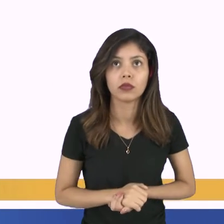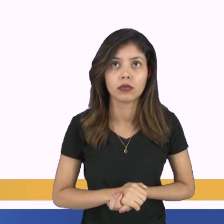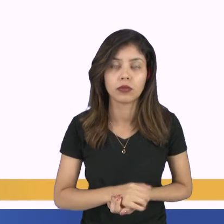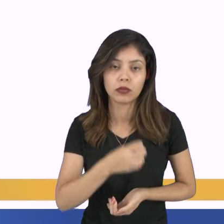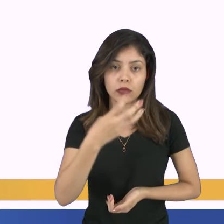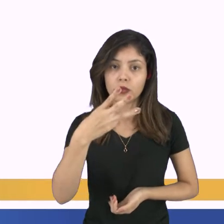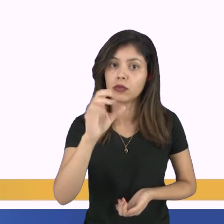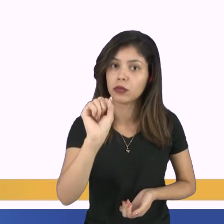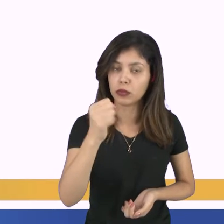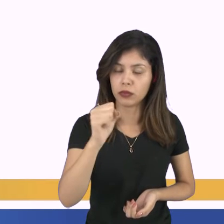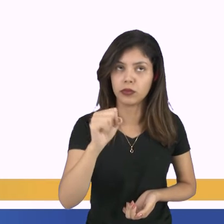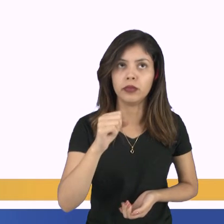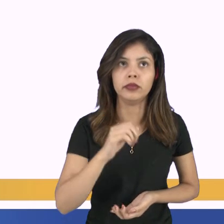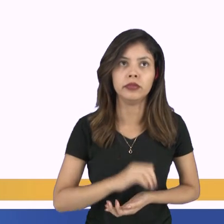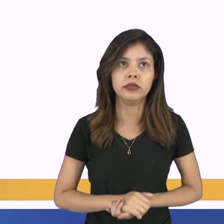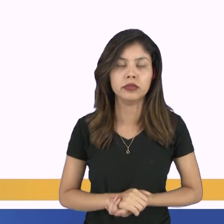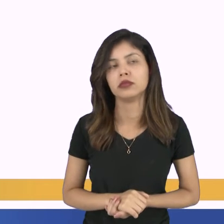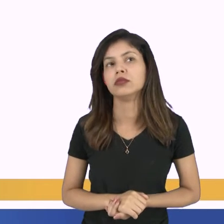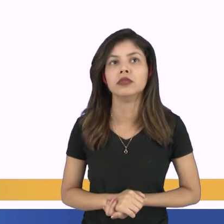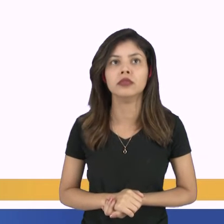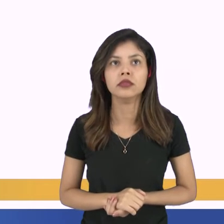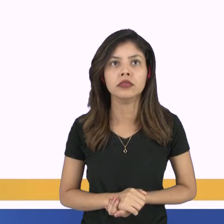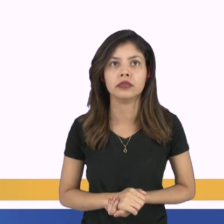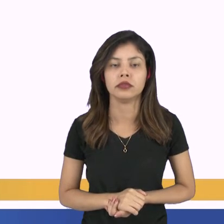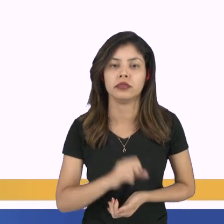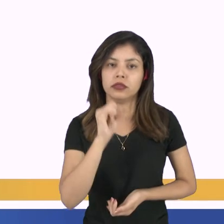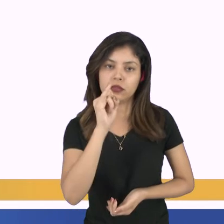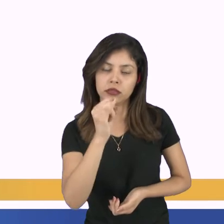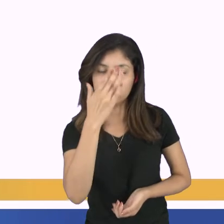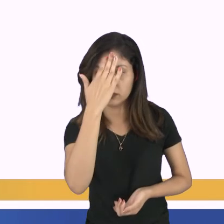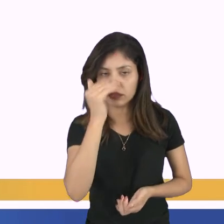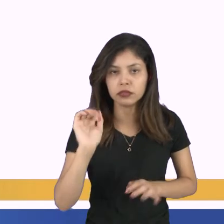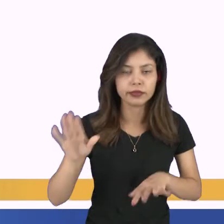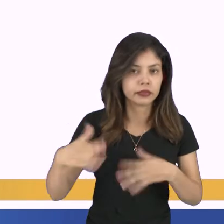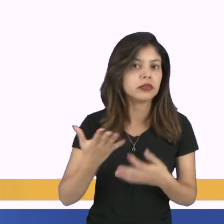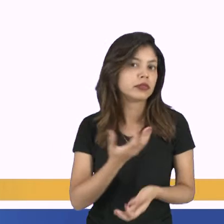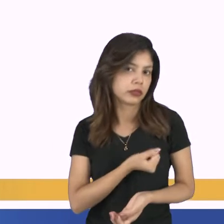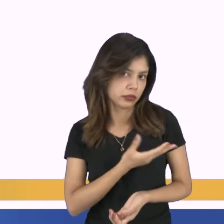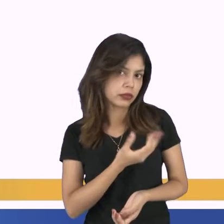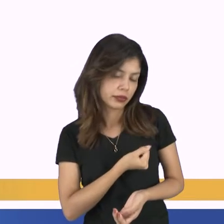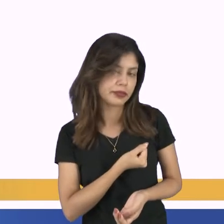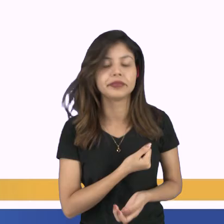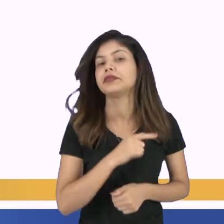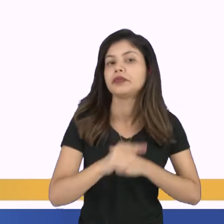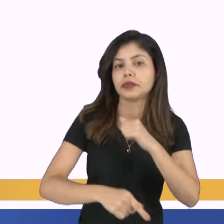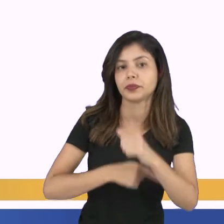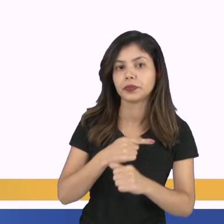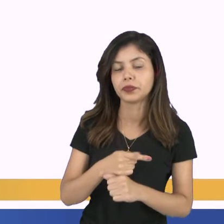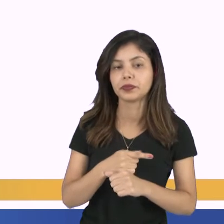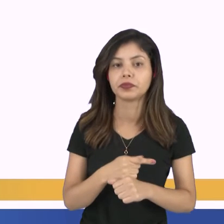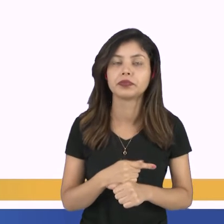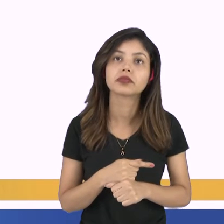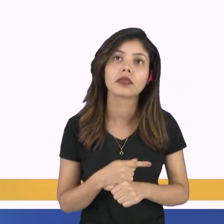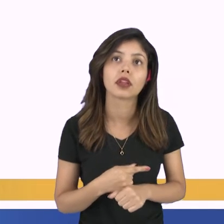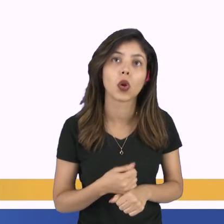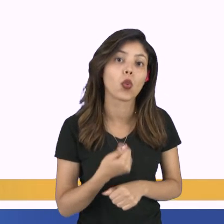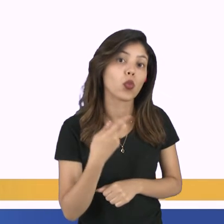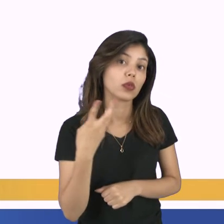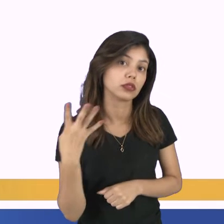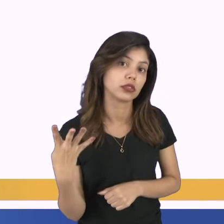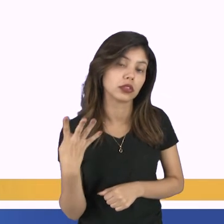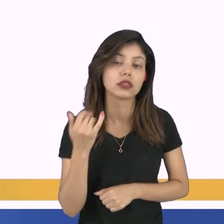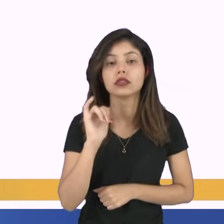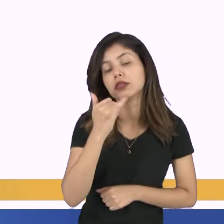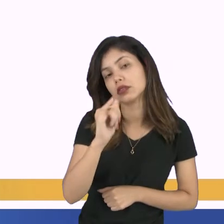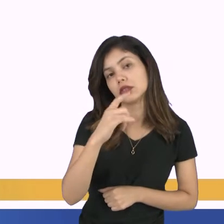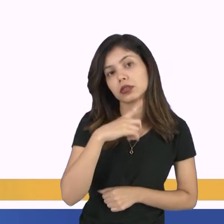o número atômico dele, que é igual a 38. Se eu sei qual é o número atômico do elemento químico, eu sei a quantidade